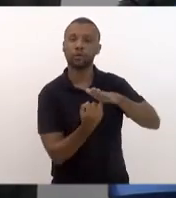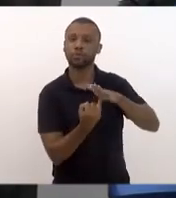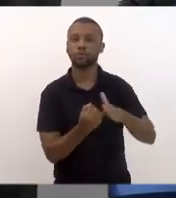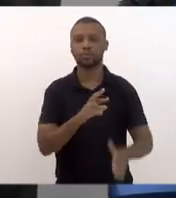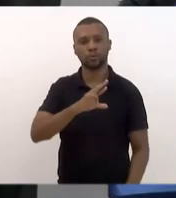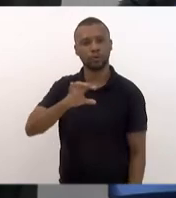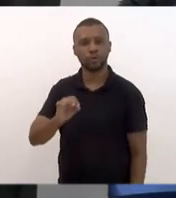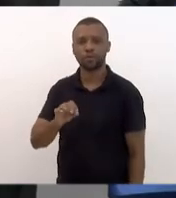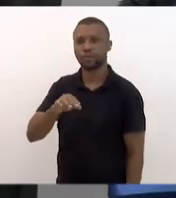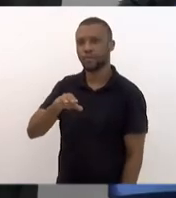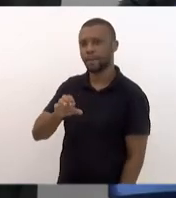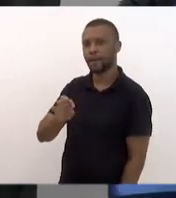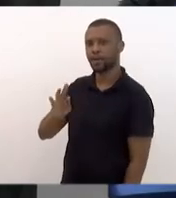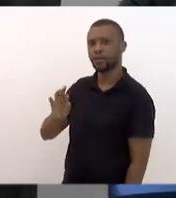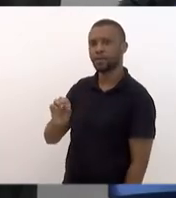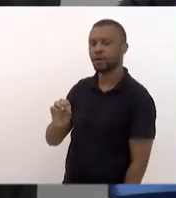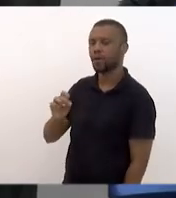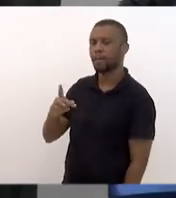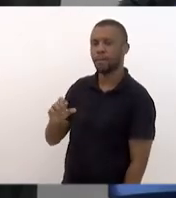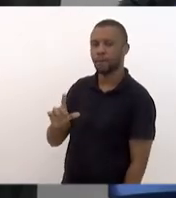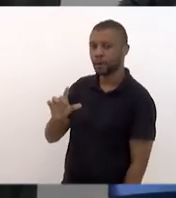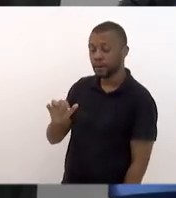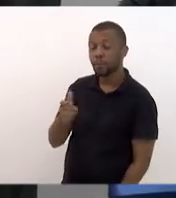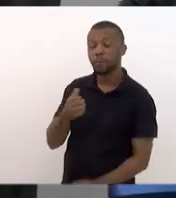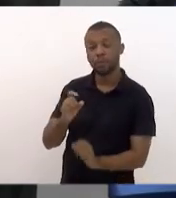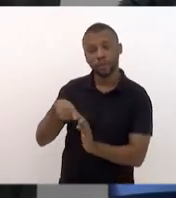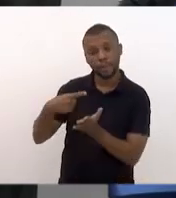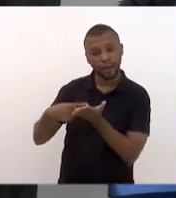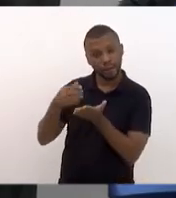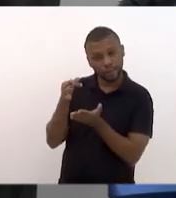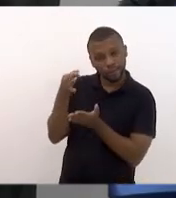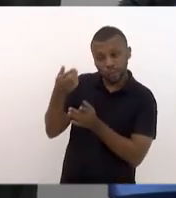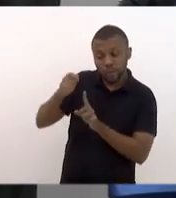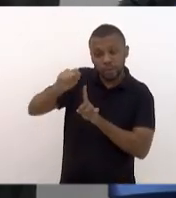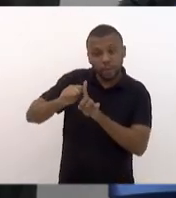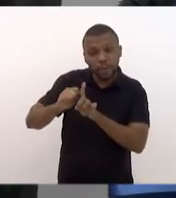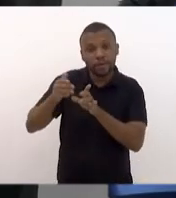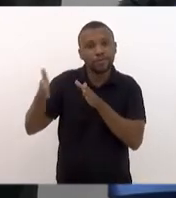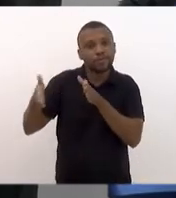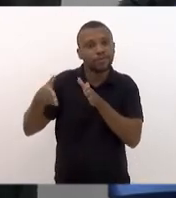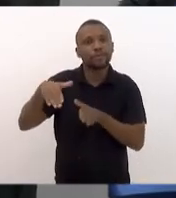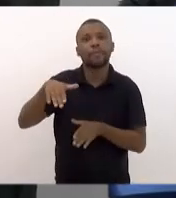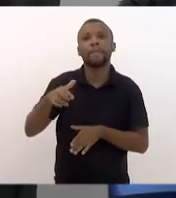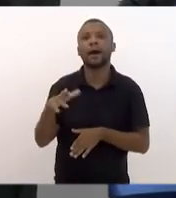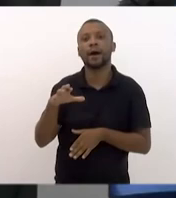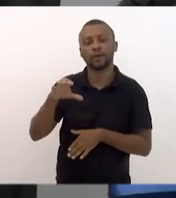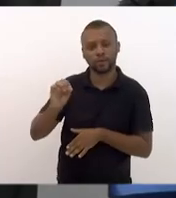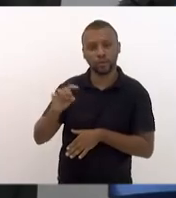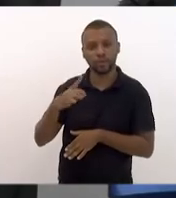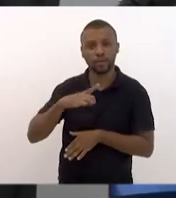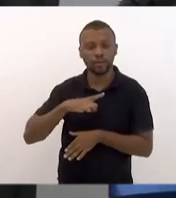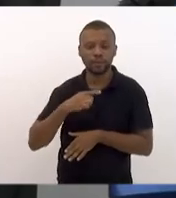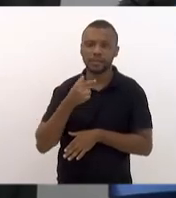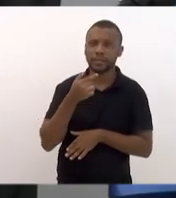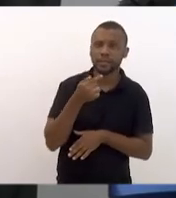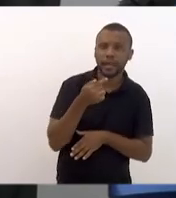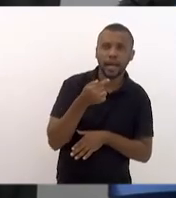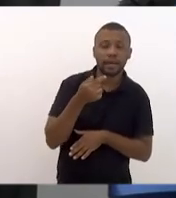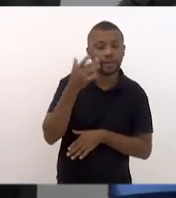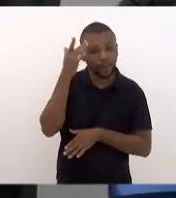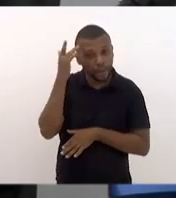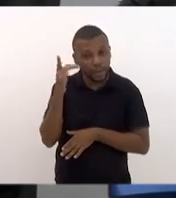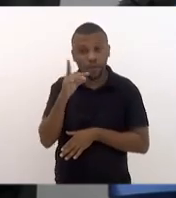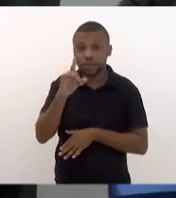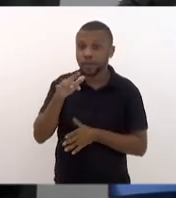pudesse puxar uma reunião ainda nesse mês de março. Nós estamos aqui aos 7 de março, amanhã, Dia Internacional de